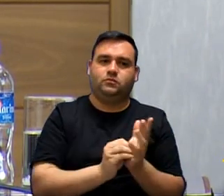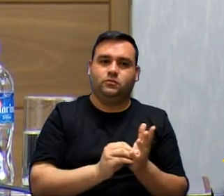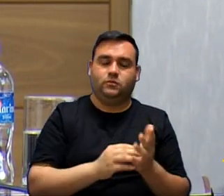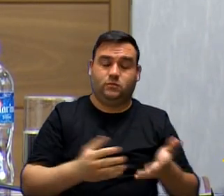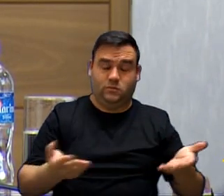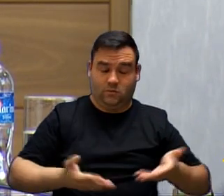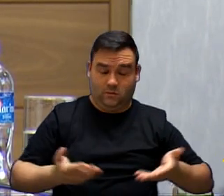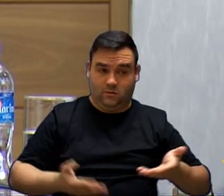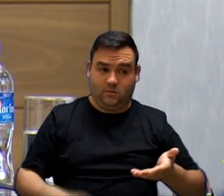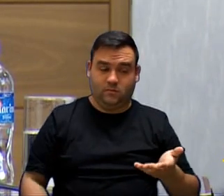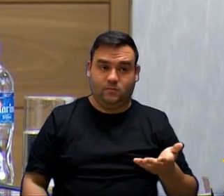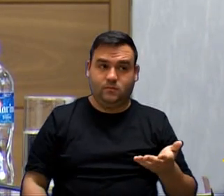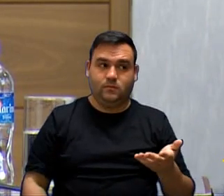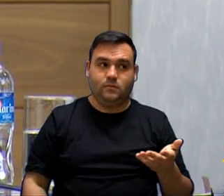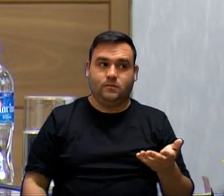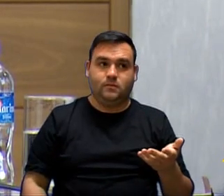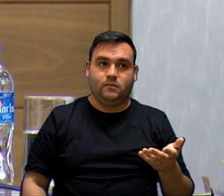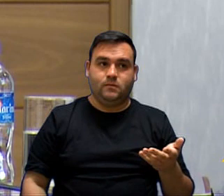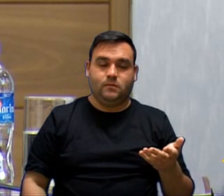coloco...